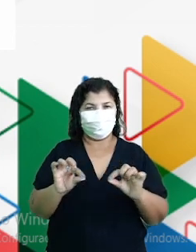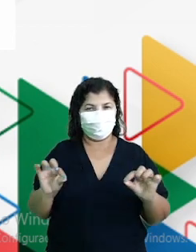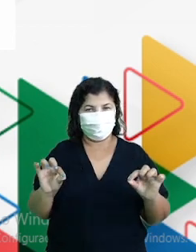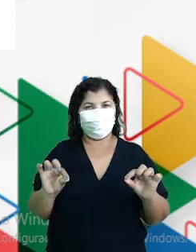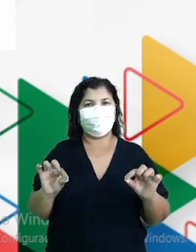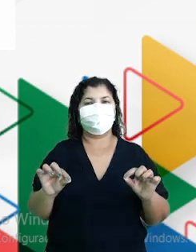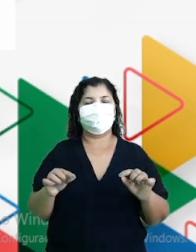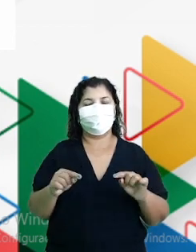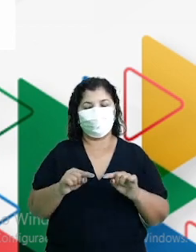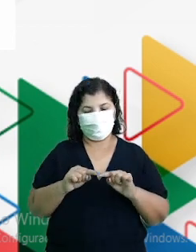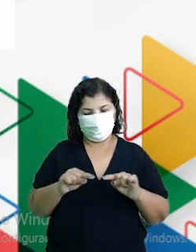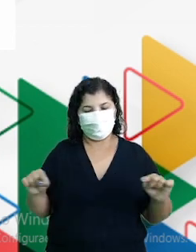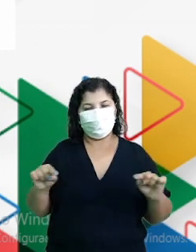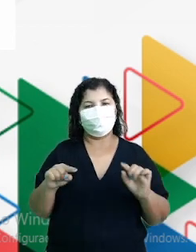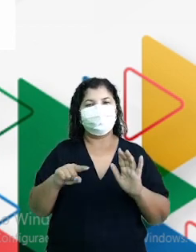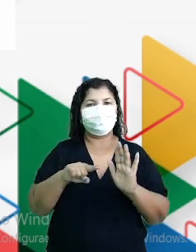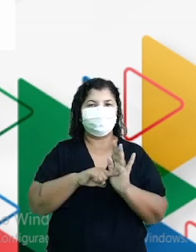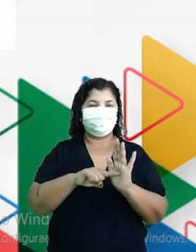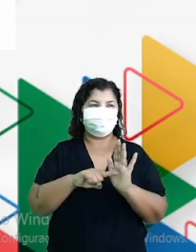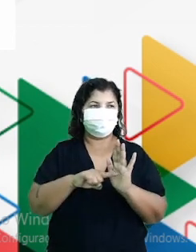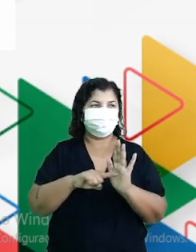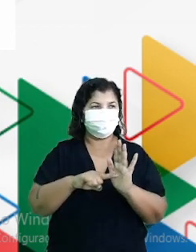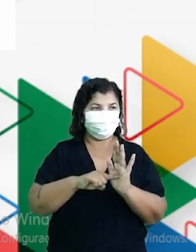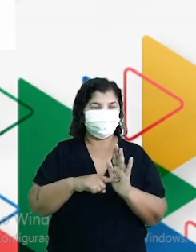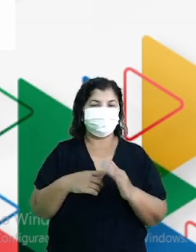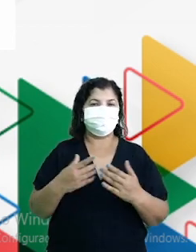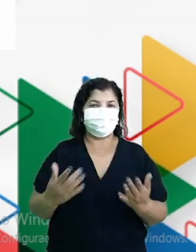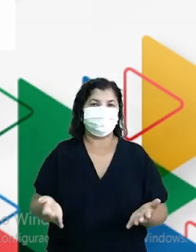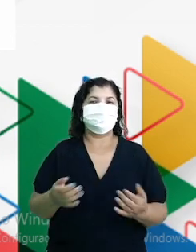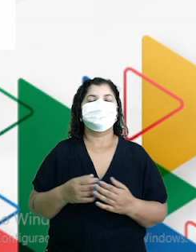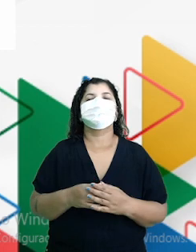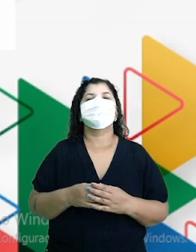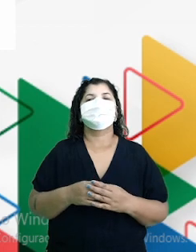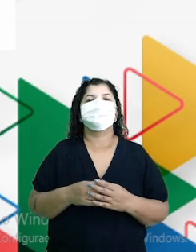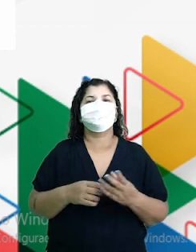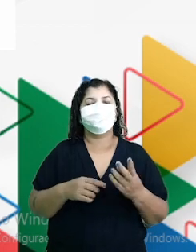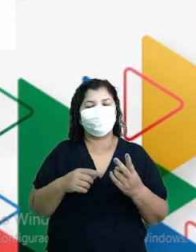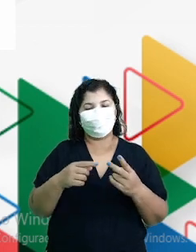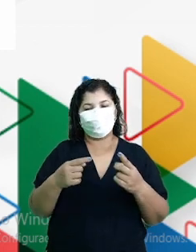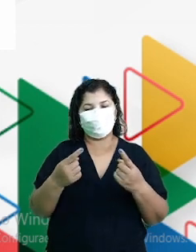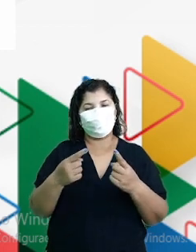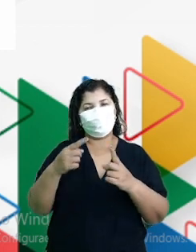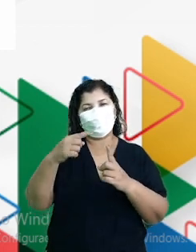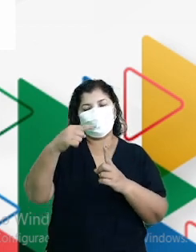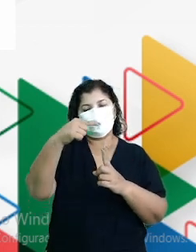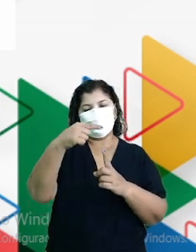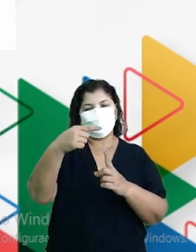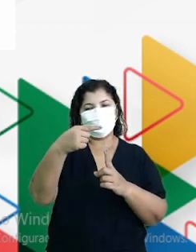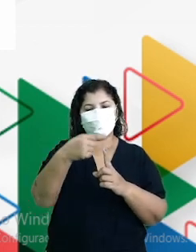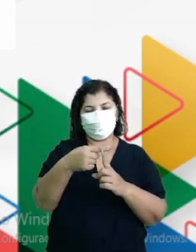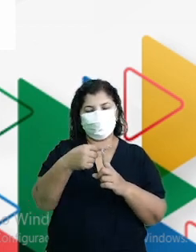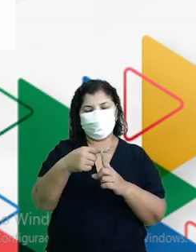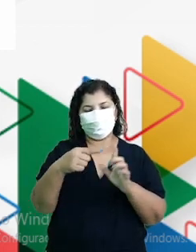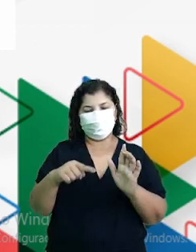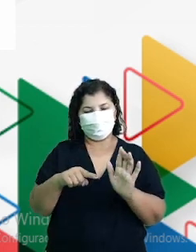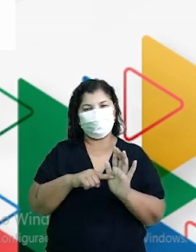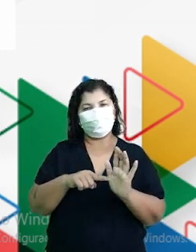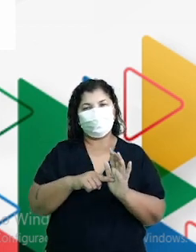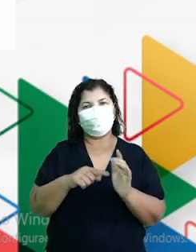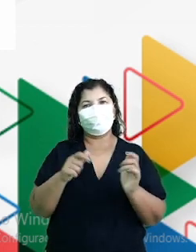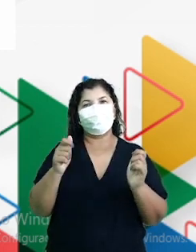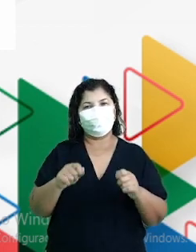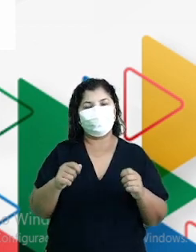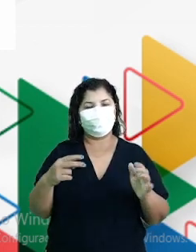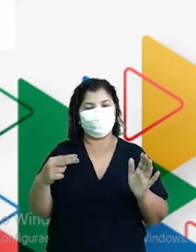eu conecto todos os polos negativos. E as duas extremidades desses 2 fios é que eu vou conectar ao